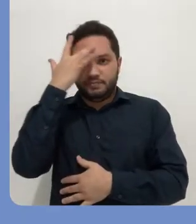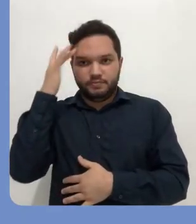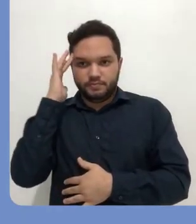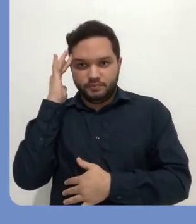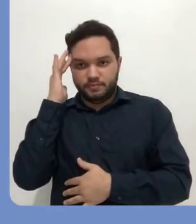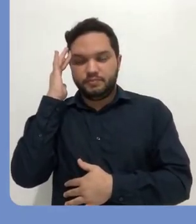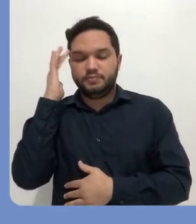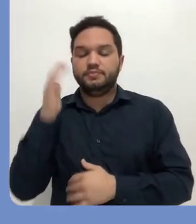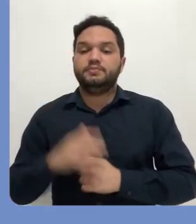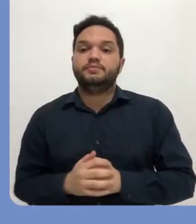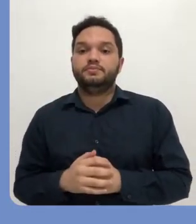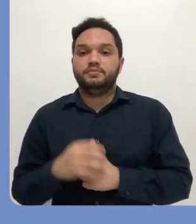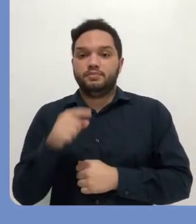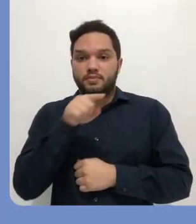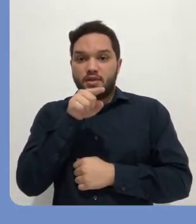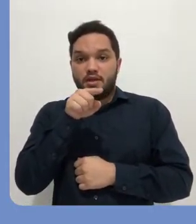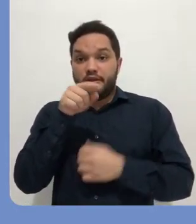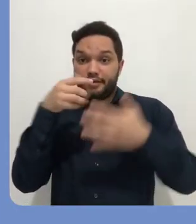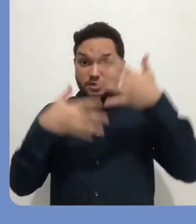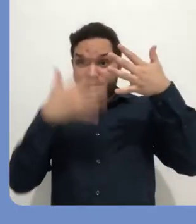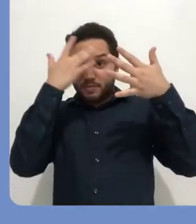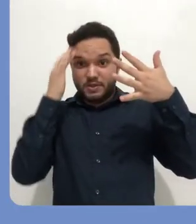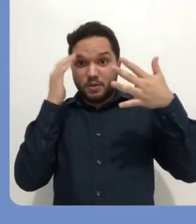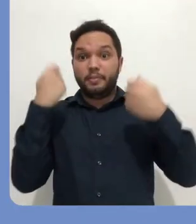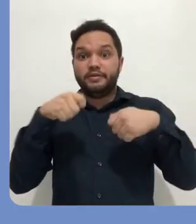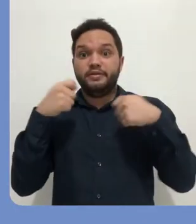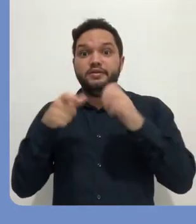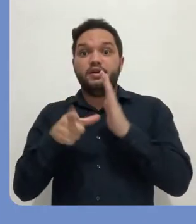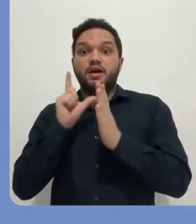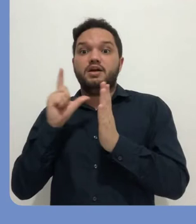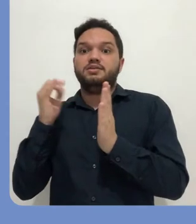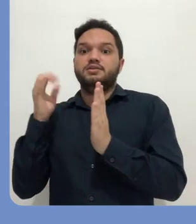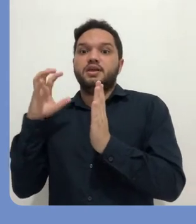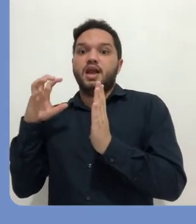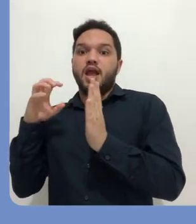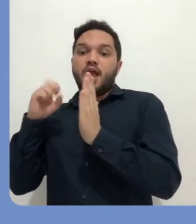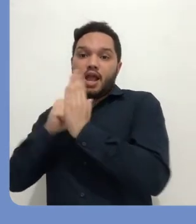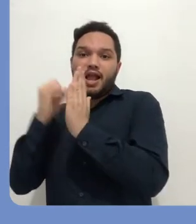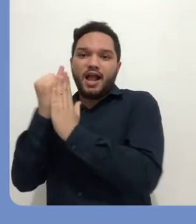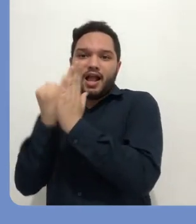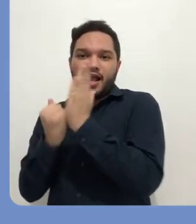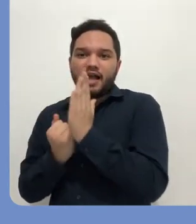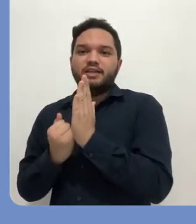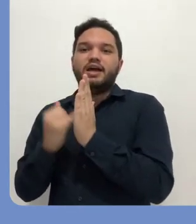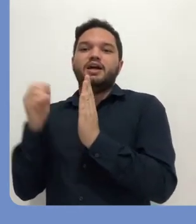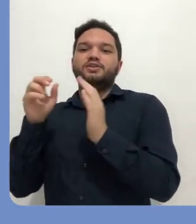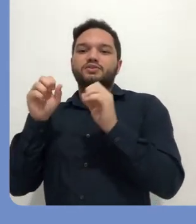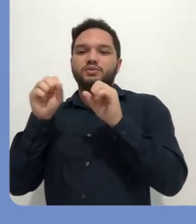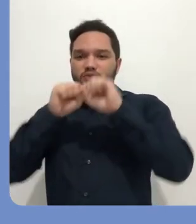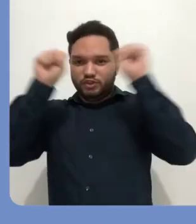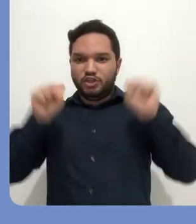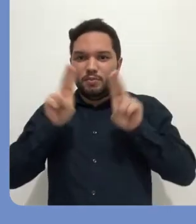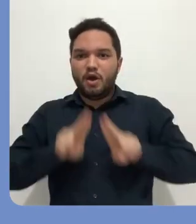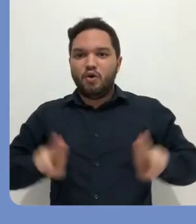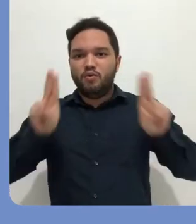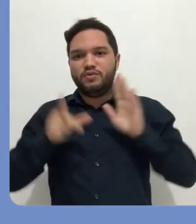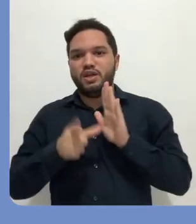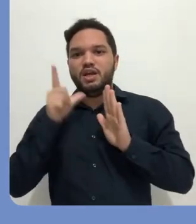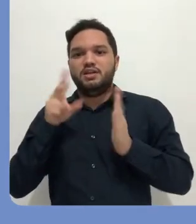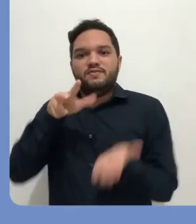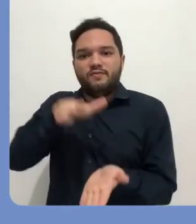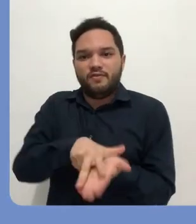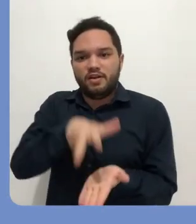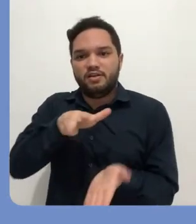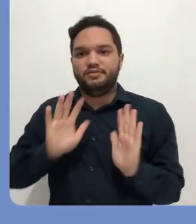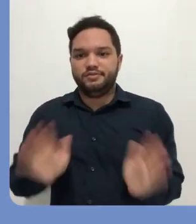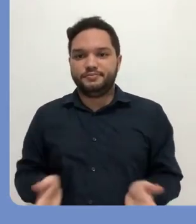busca vão aparecer vários nomes aqui. Essas pessoas, elas precisam ter um cadastro já validado dentro do